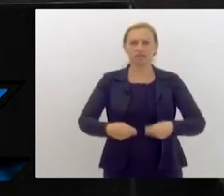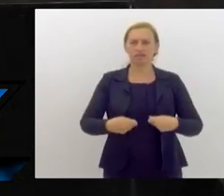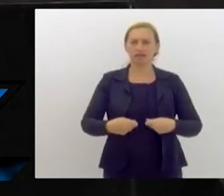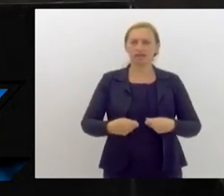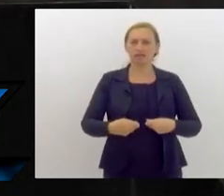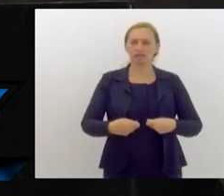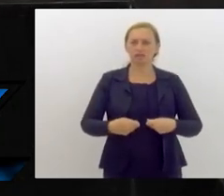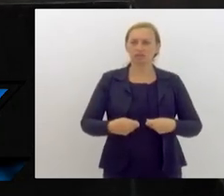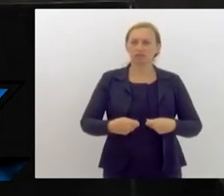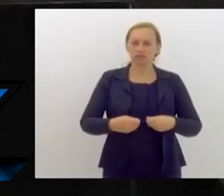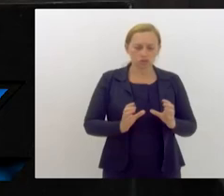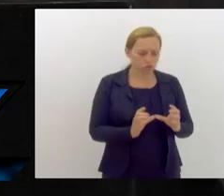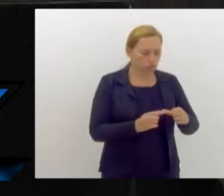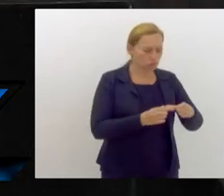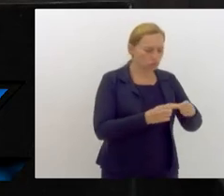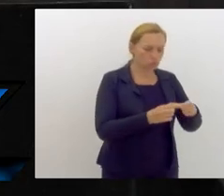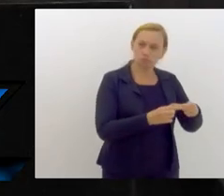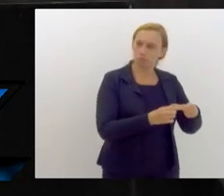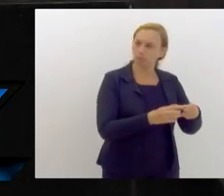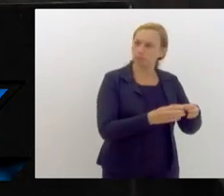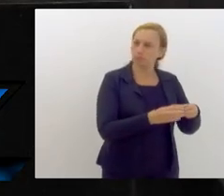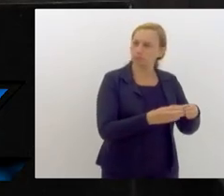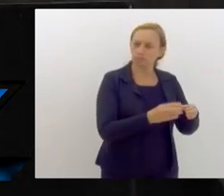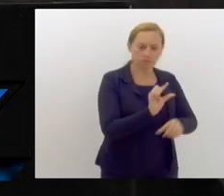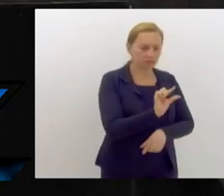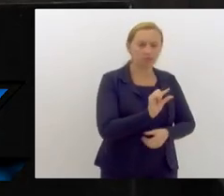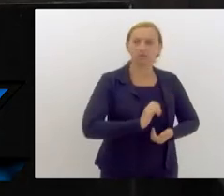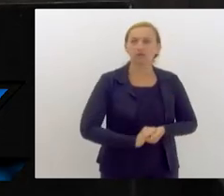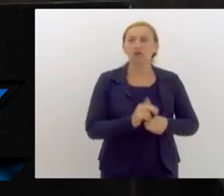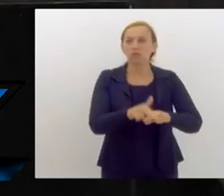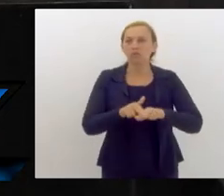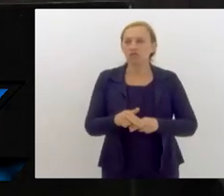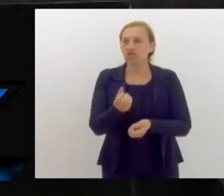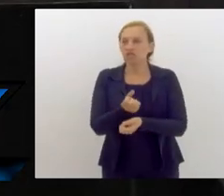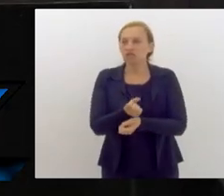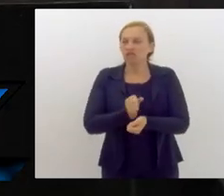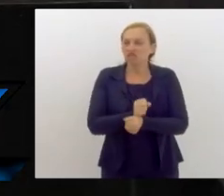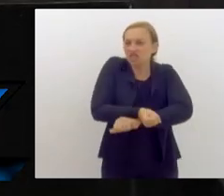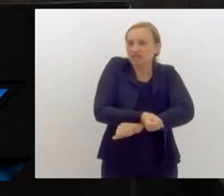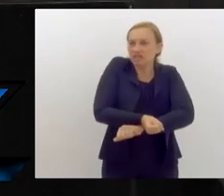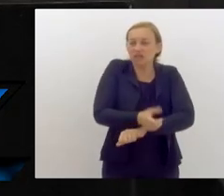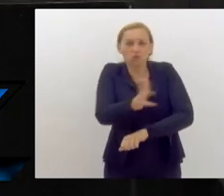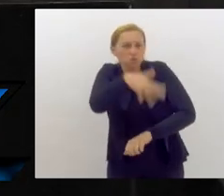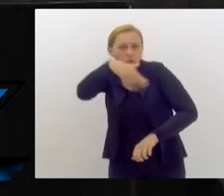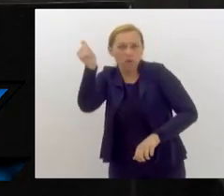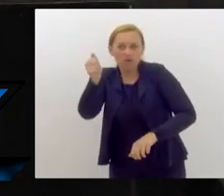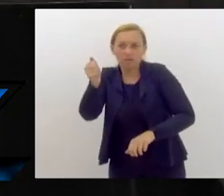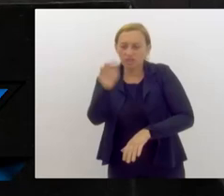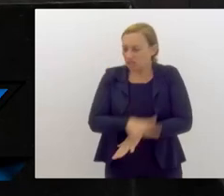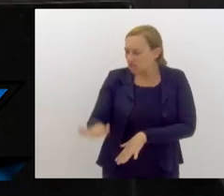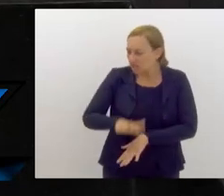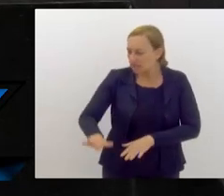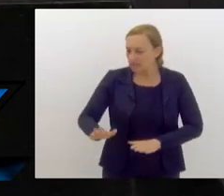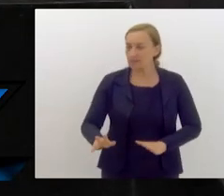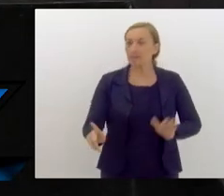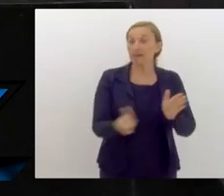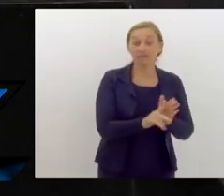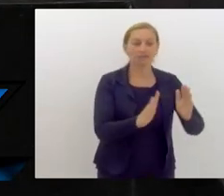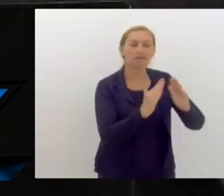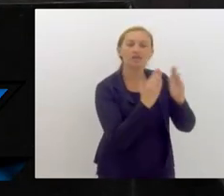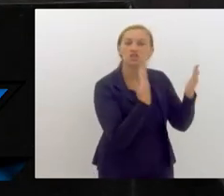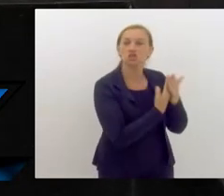de um pequeno grupo por isso escravidão nunca mais local de criança na escola